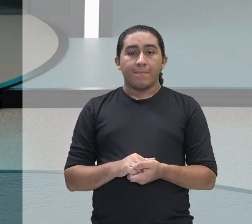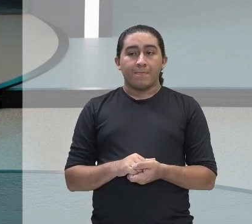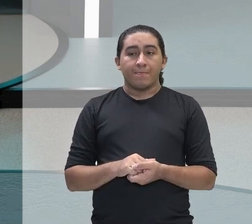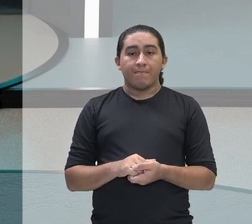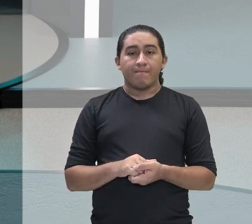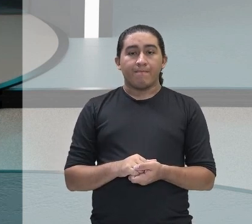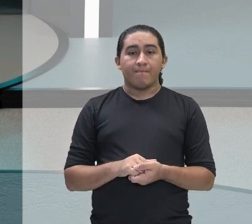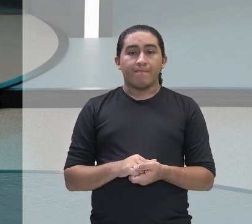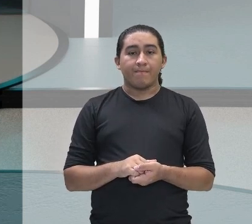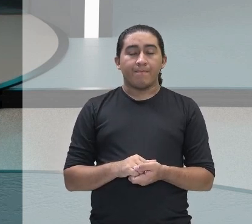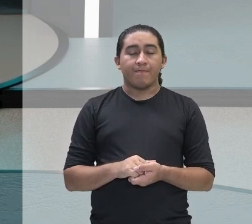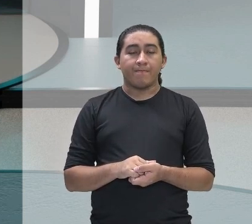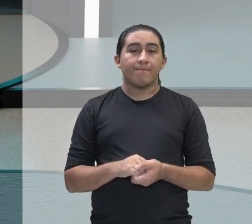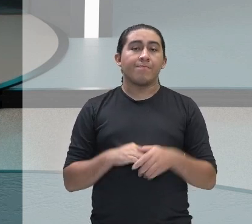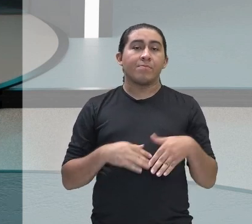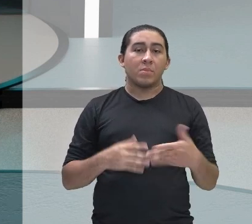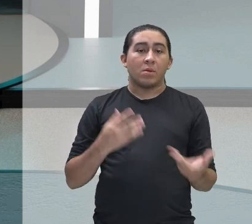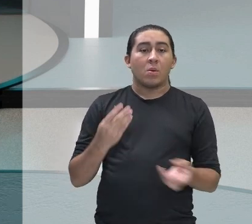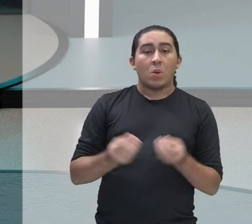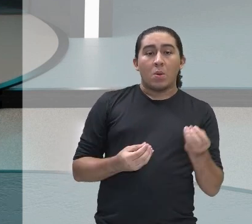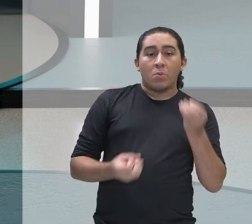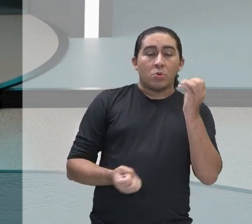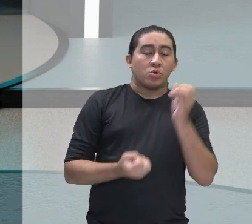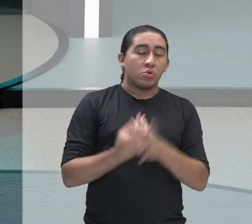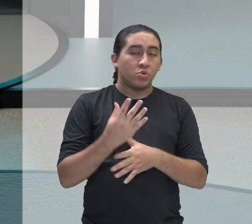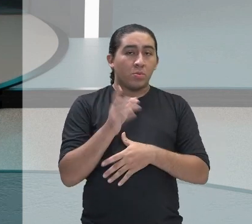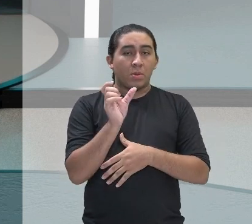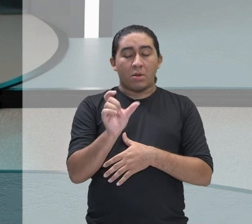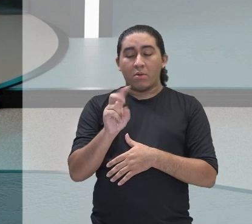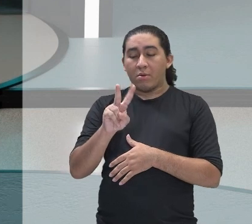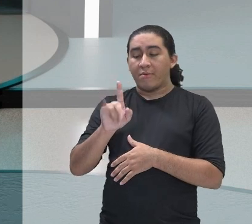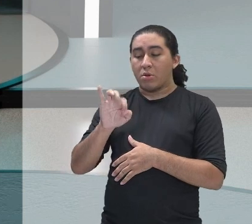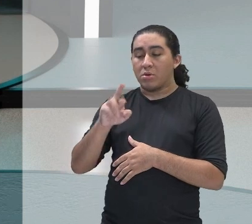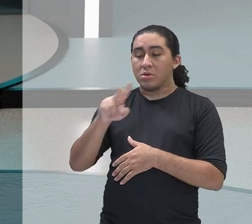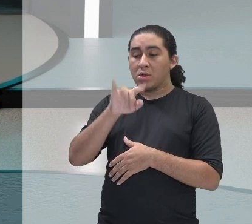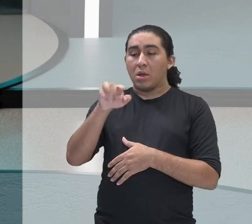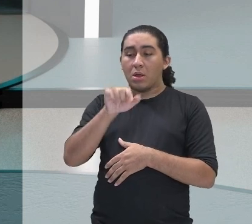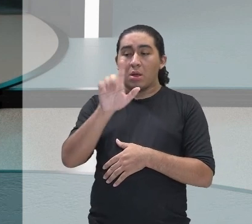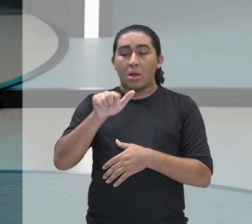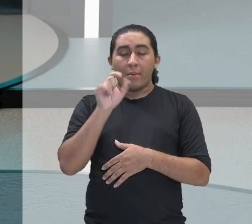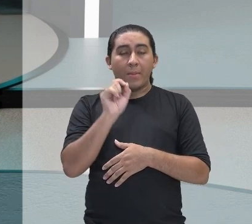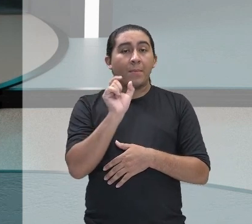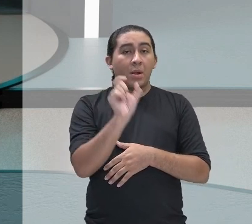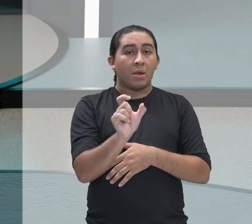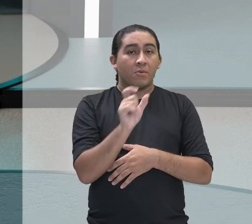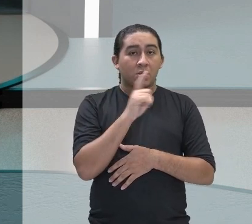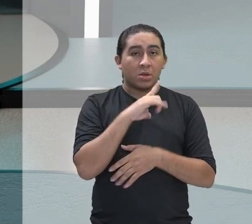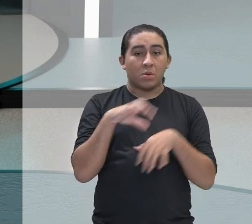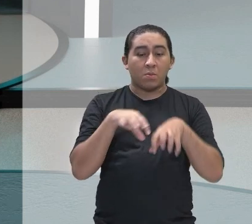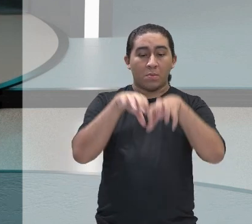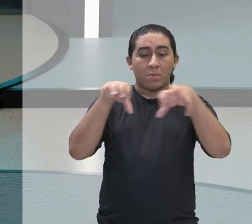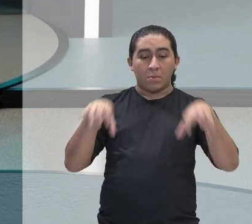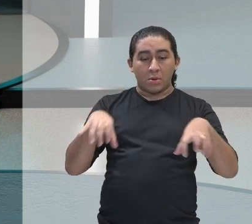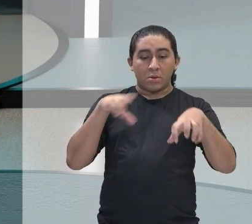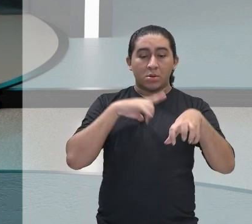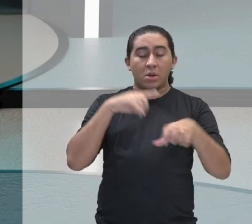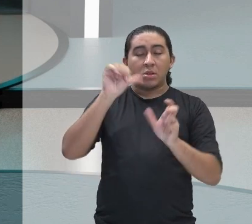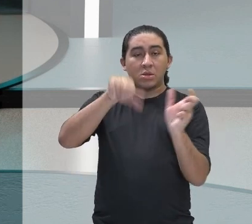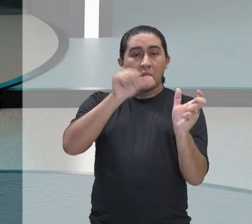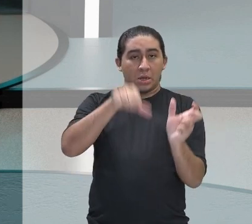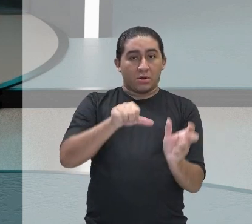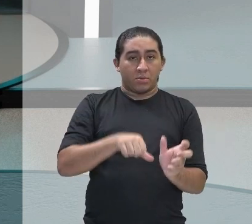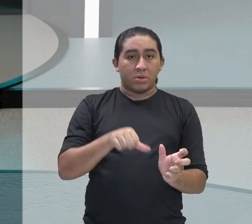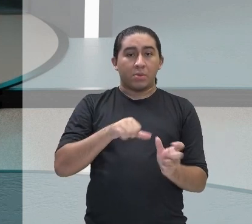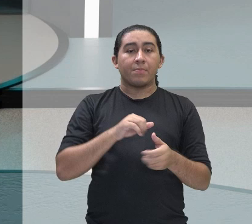se forma a palavra valorizar? E você vai dizer que ela é uma palavra formada por